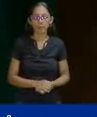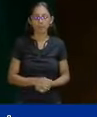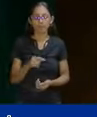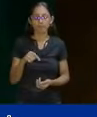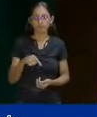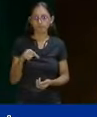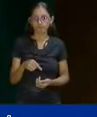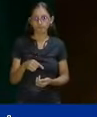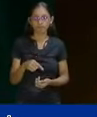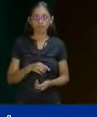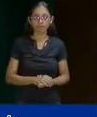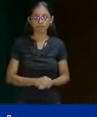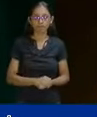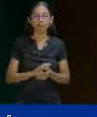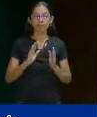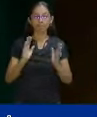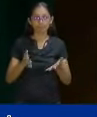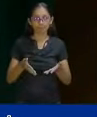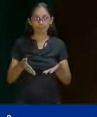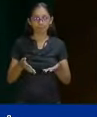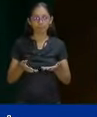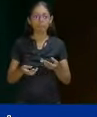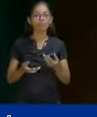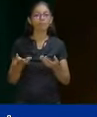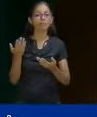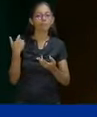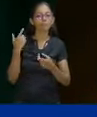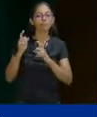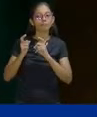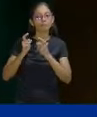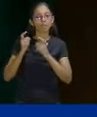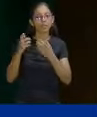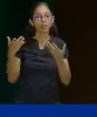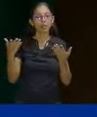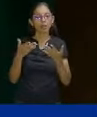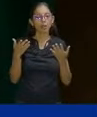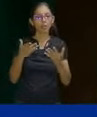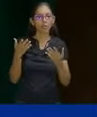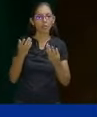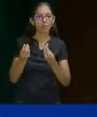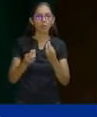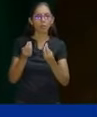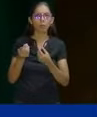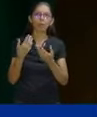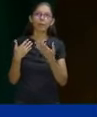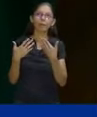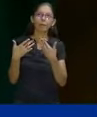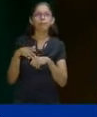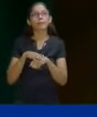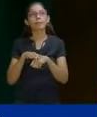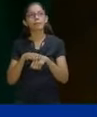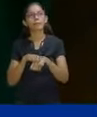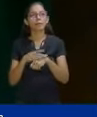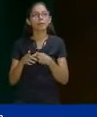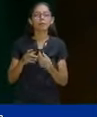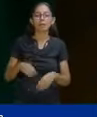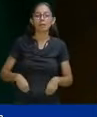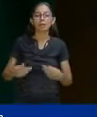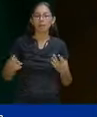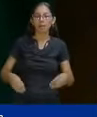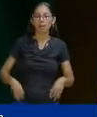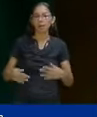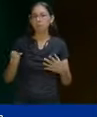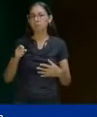discutir se o gasto está comprovado ou não, podemos sim afirmar que o prestador de contas não se desincumbiu